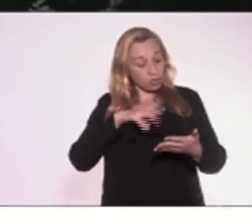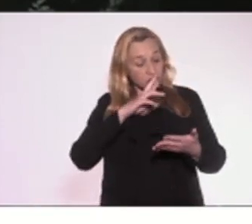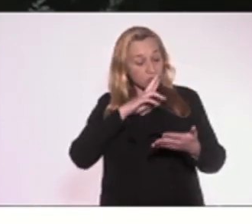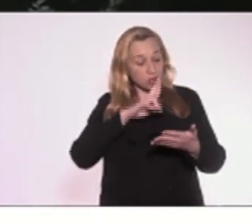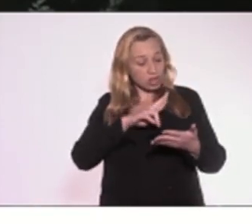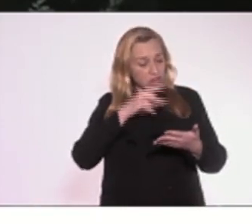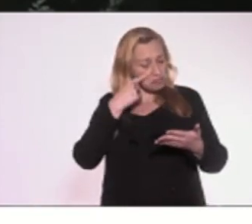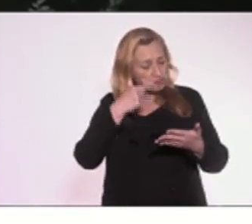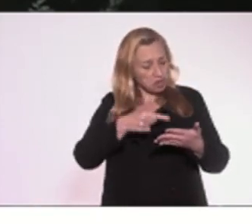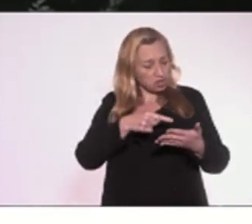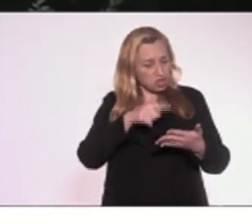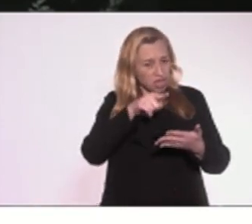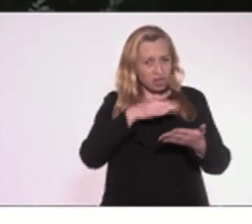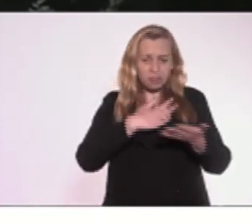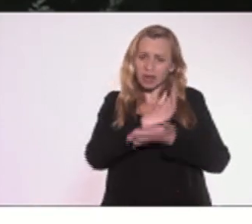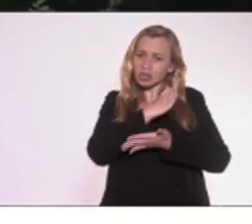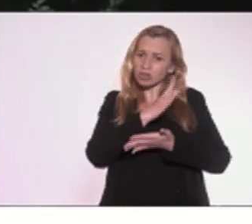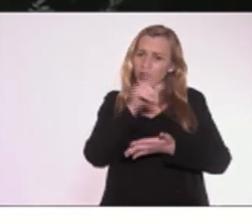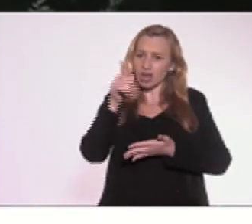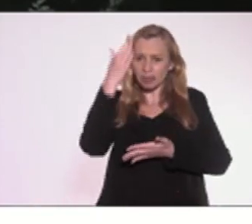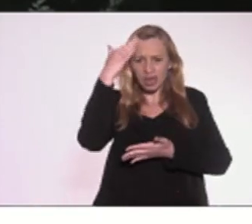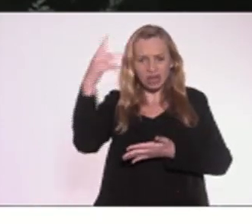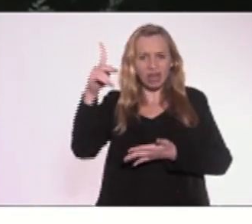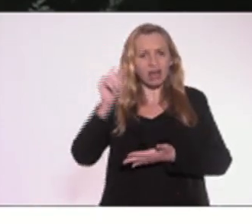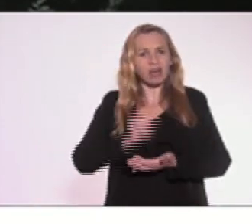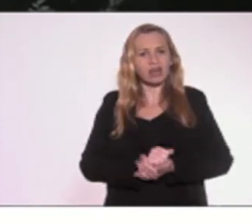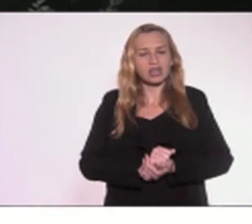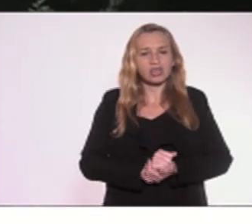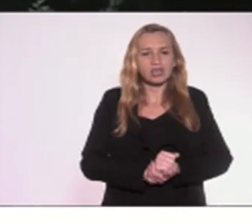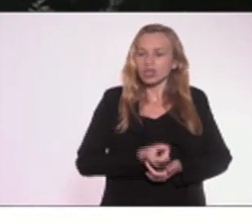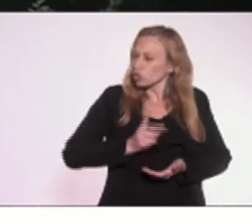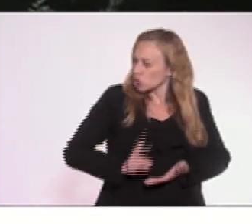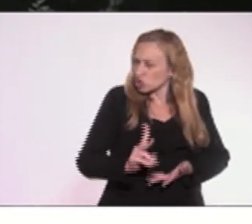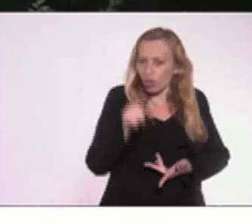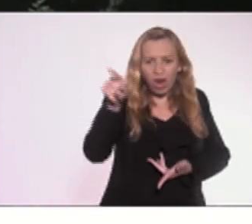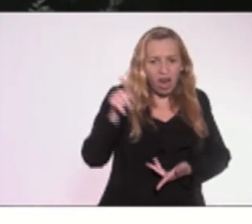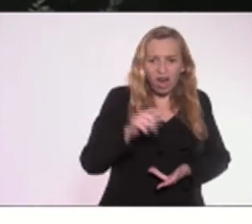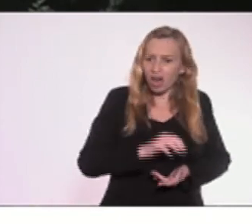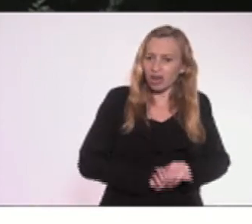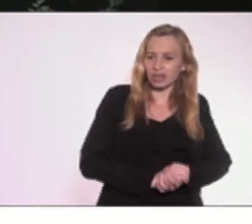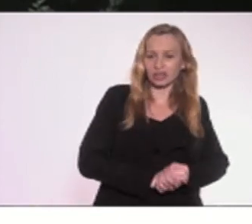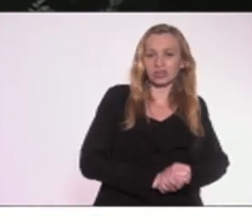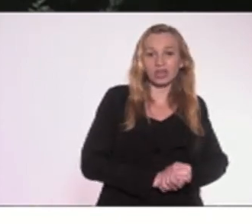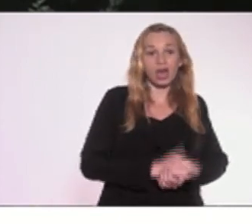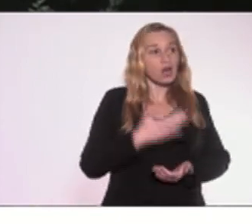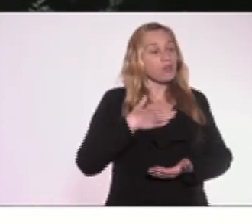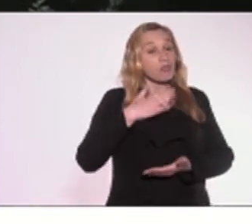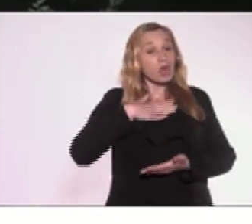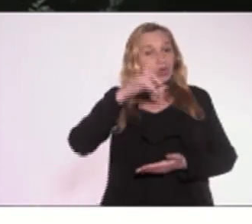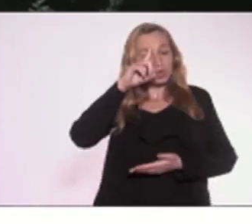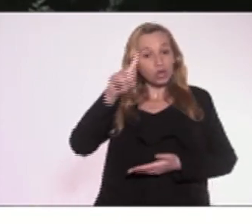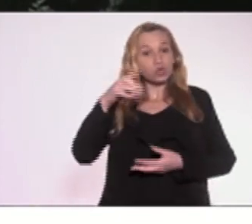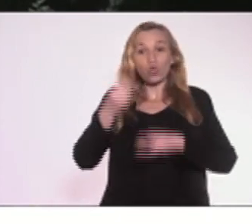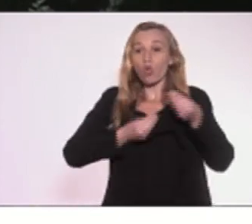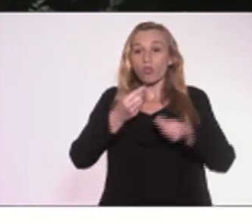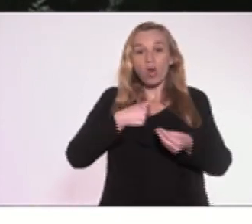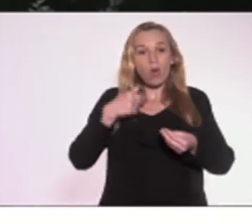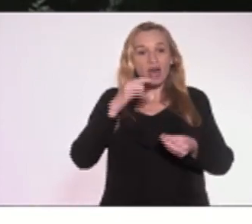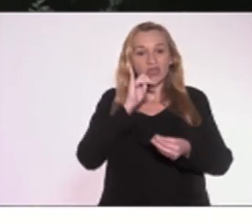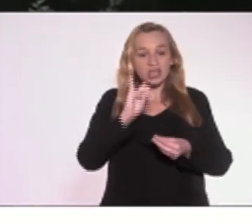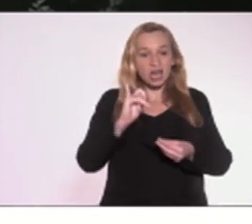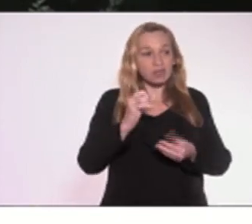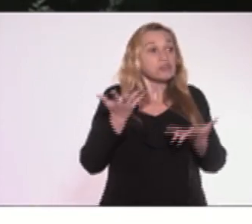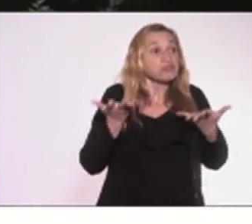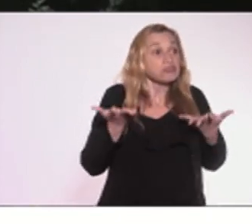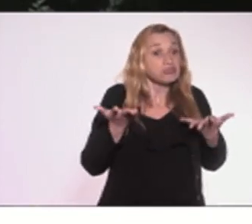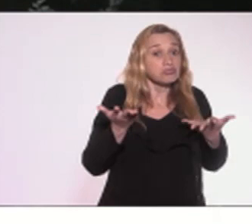passou. Só que o Marcos está no Paraná, esse jeito dele, né? E continuou no Paraná. Falei, meu Deus, como é que eu vou avisar o Marcos?